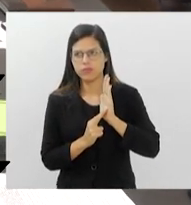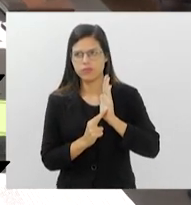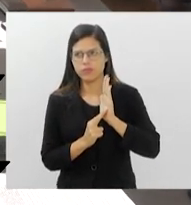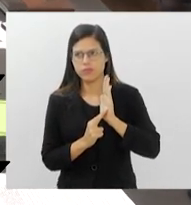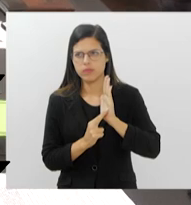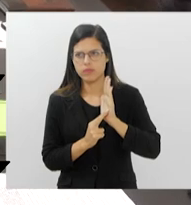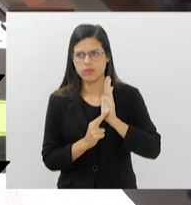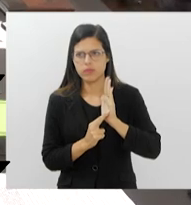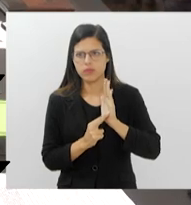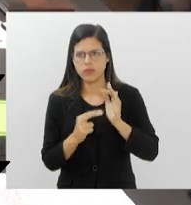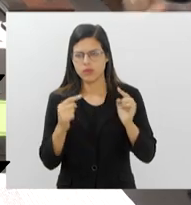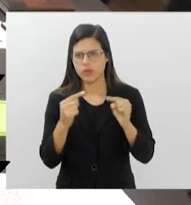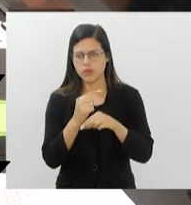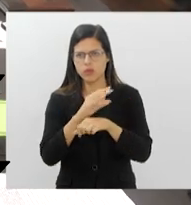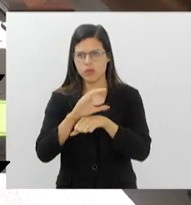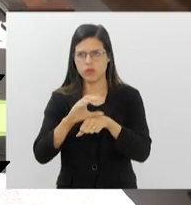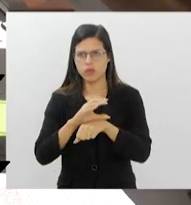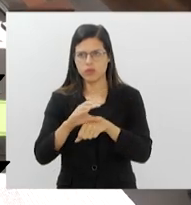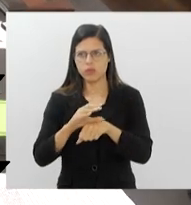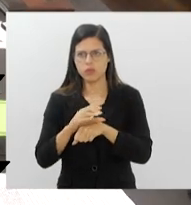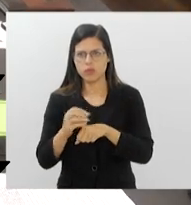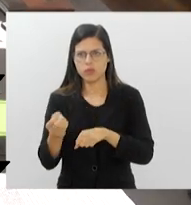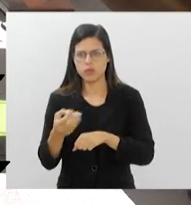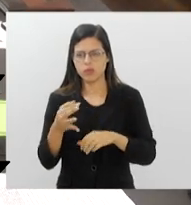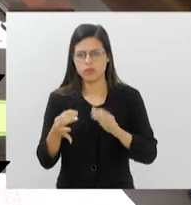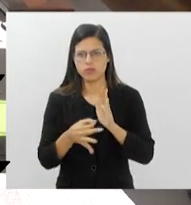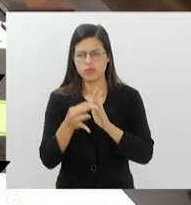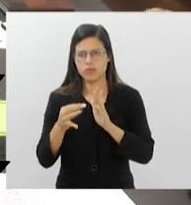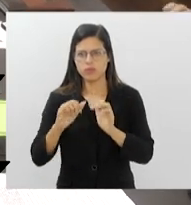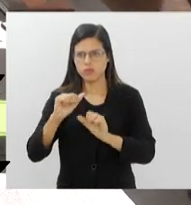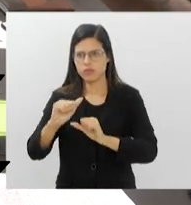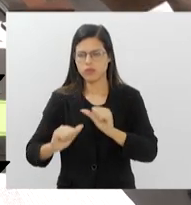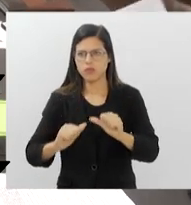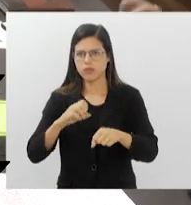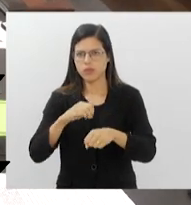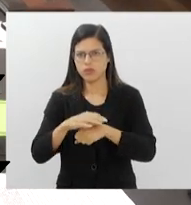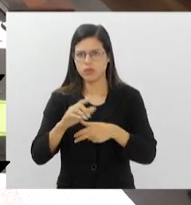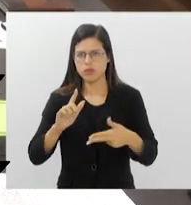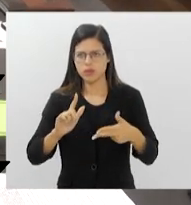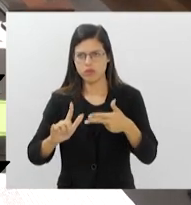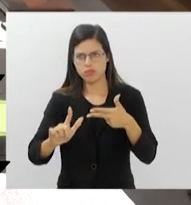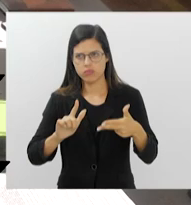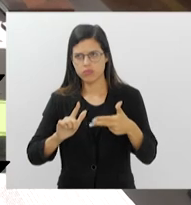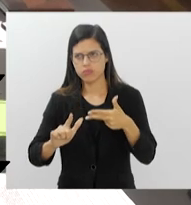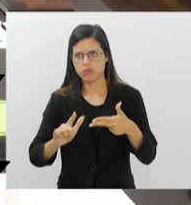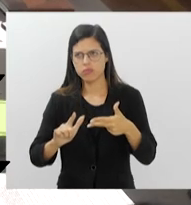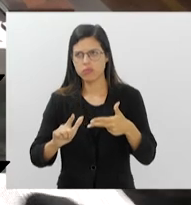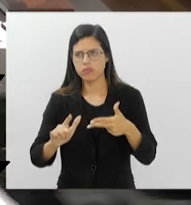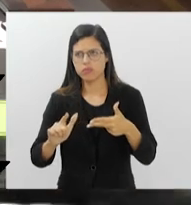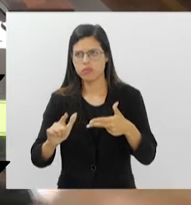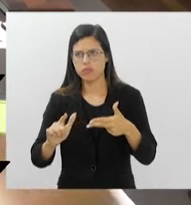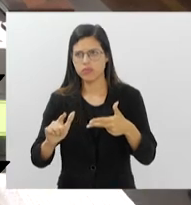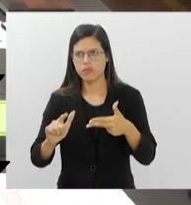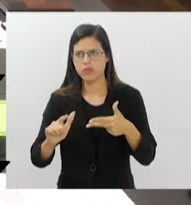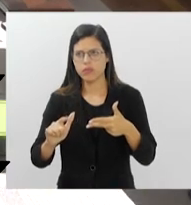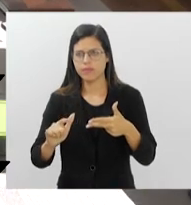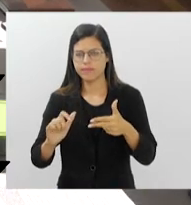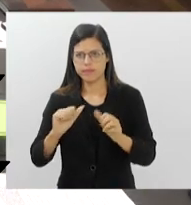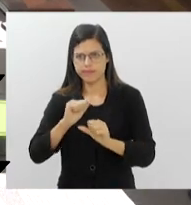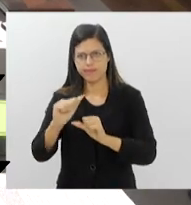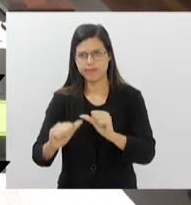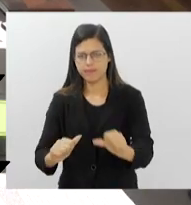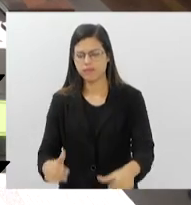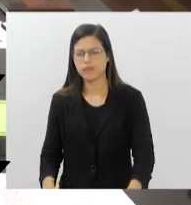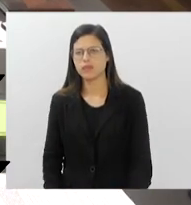a inconstitucionalidade o novo parecer é pela transformação indicação Legislativa pela inconstitucionalidade com transformação indicação